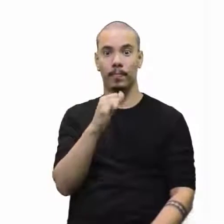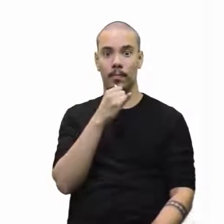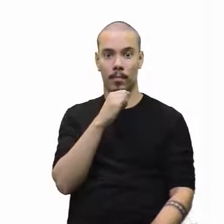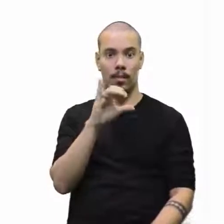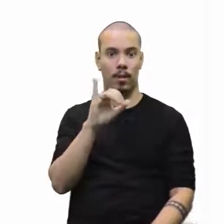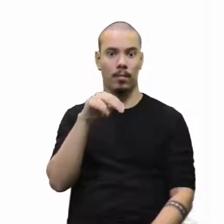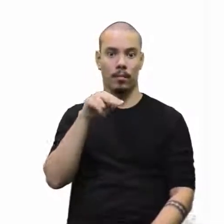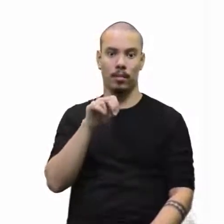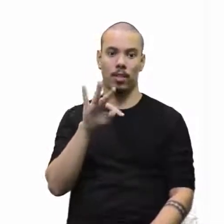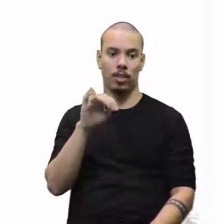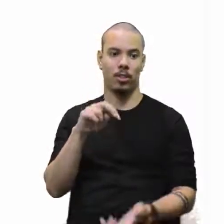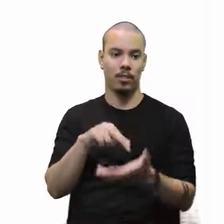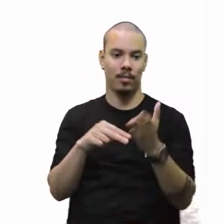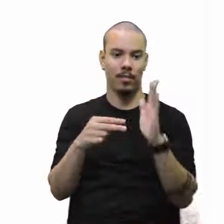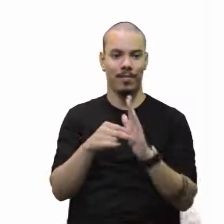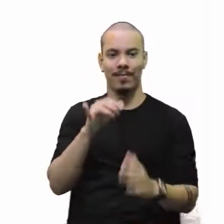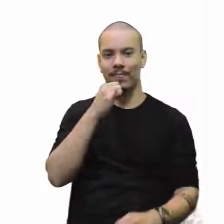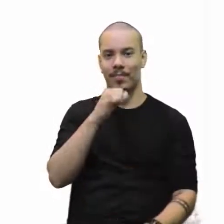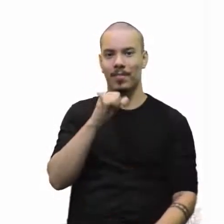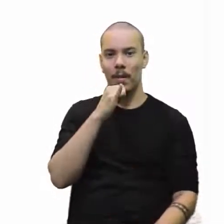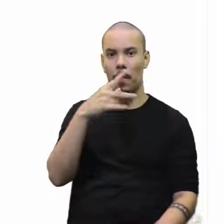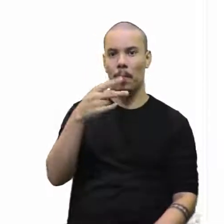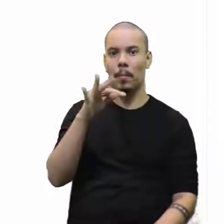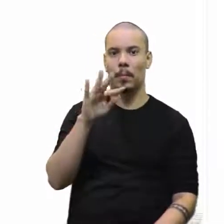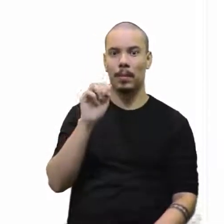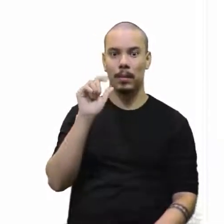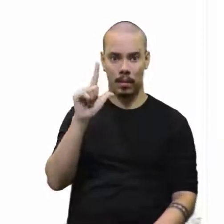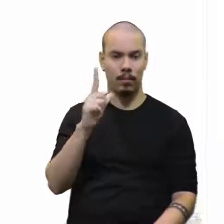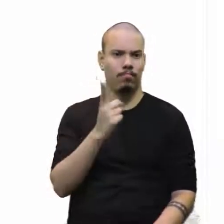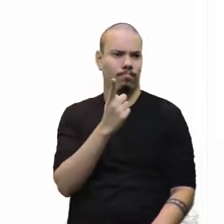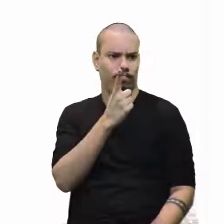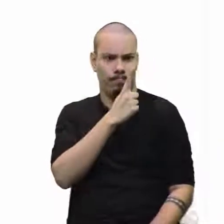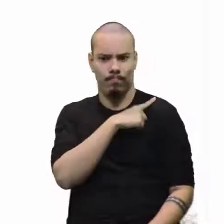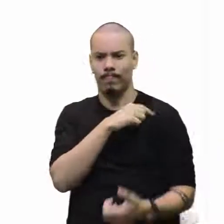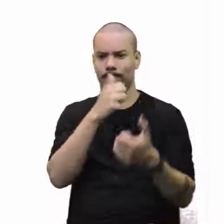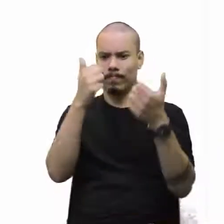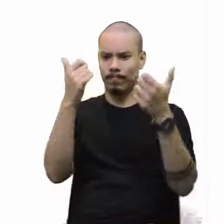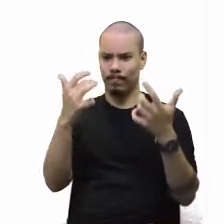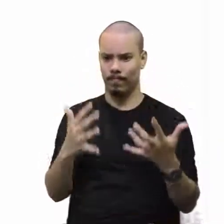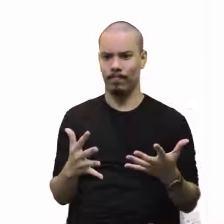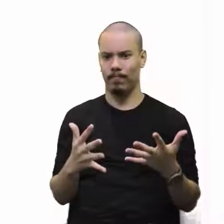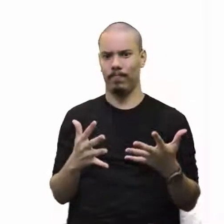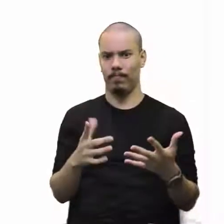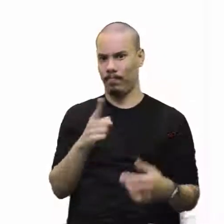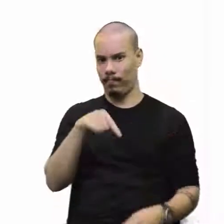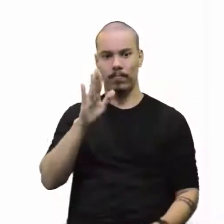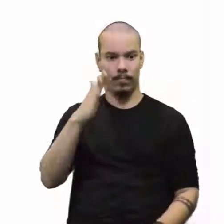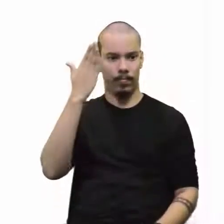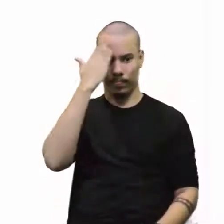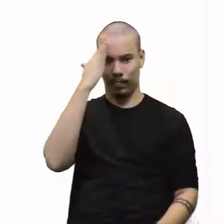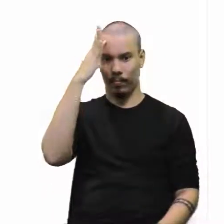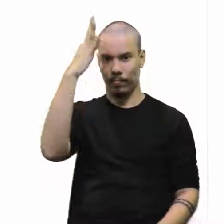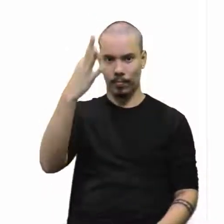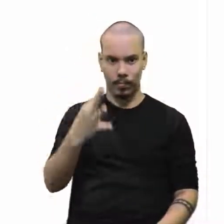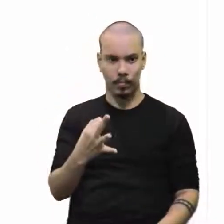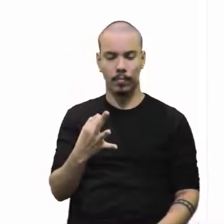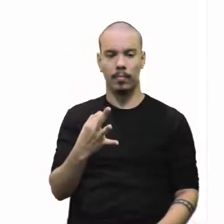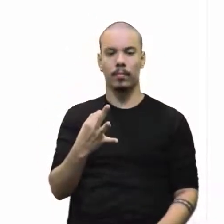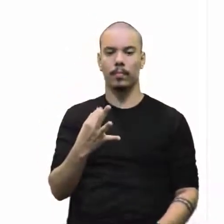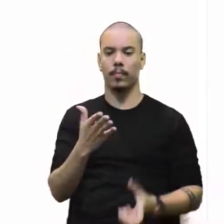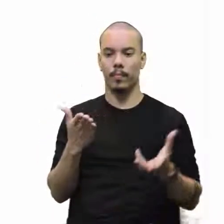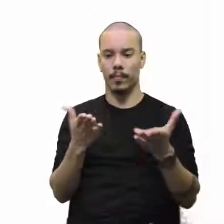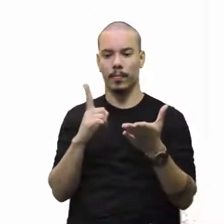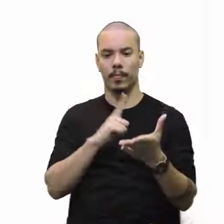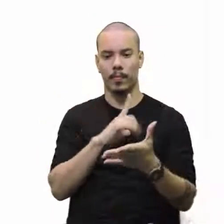embaixo é igual a energia potencial lá em cima. Primeiro ano, bem dado e entendido. Aí vai ter